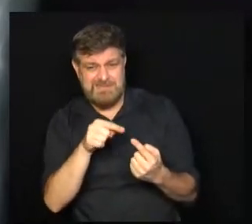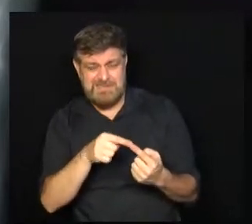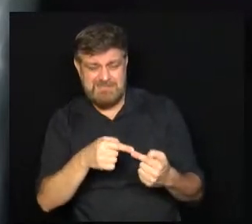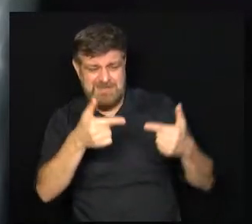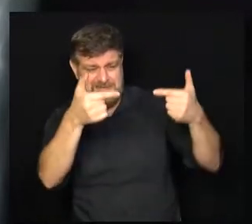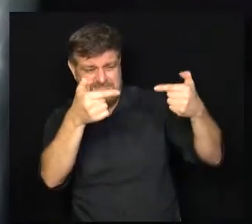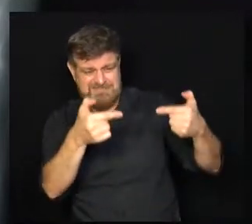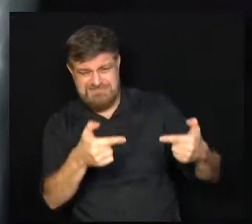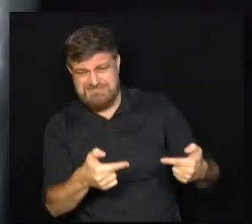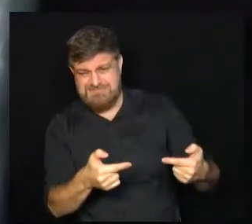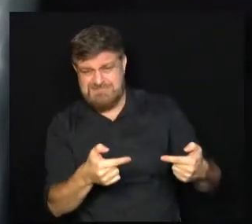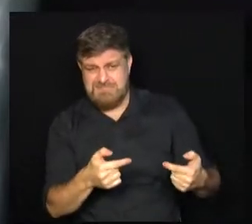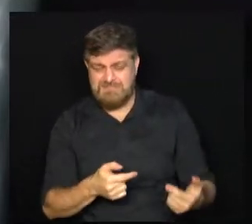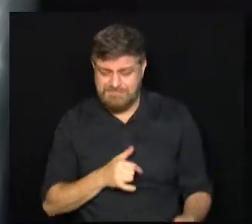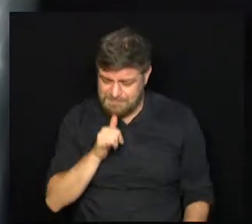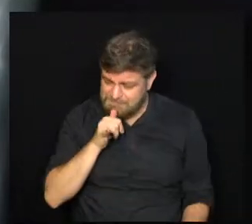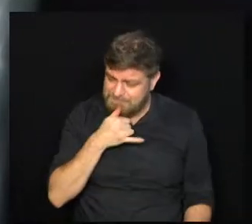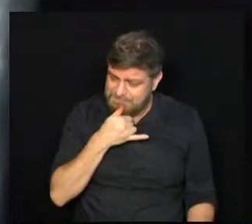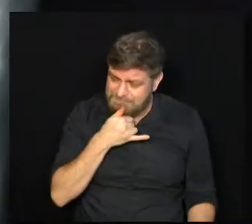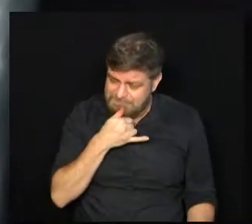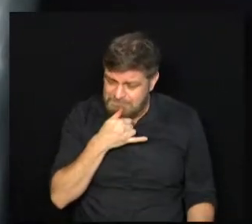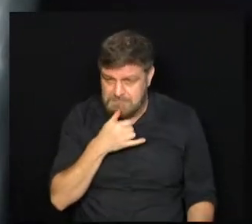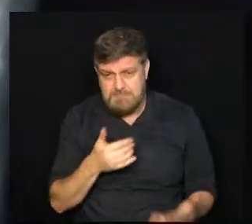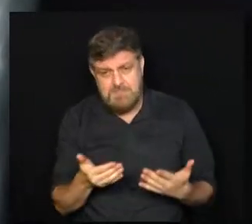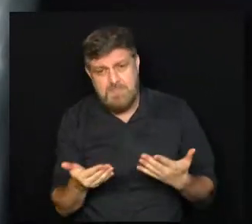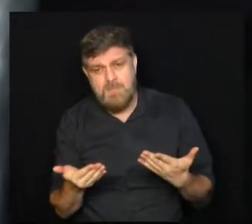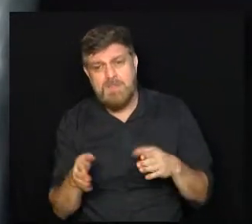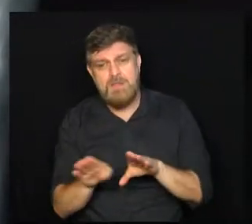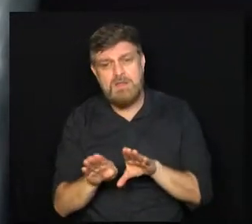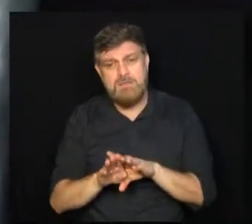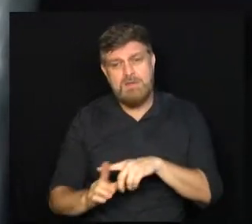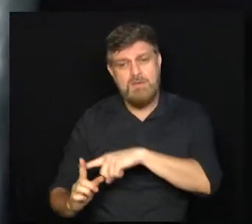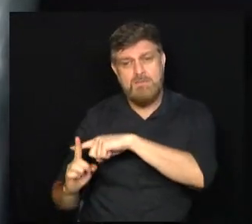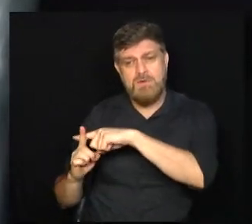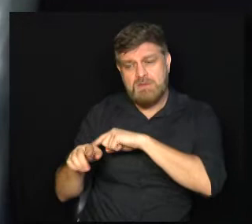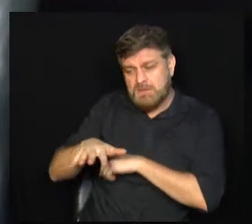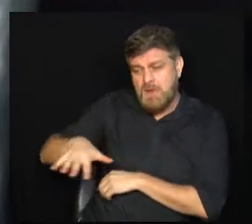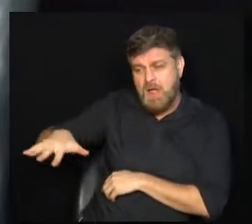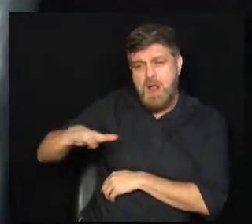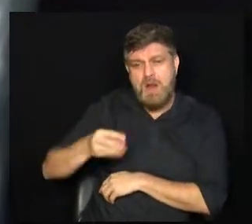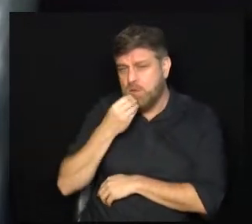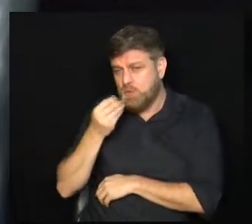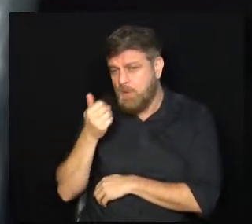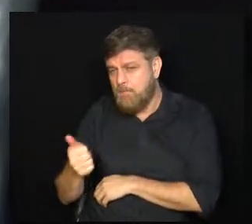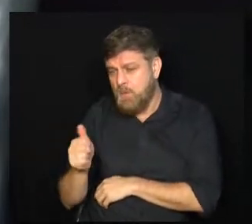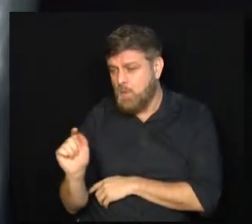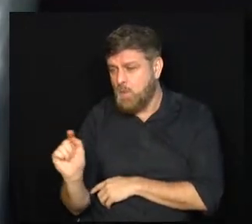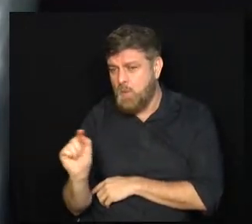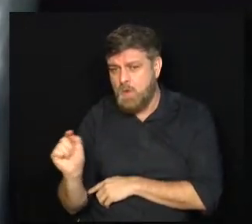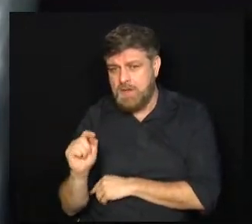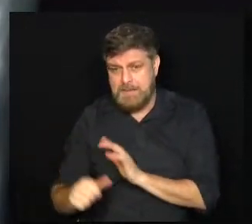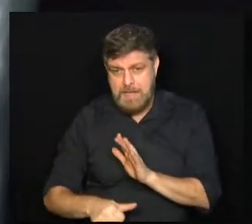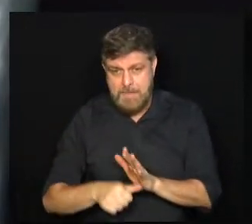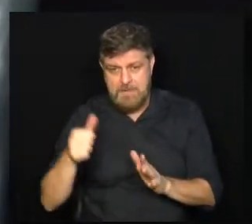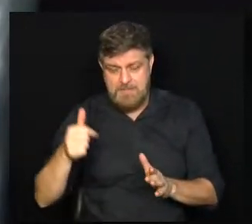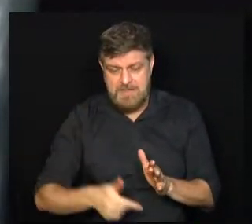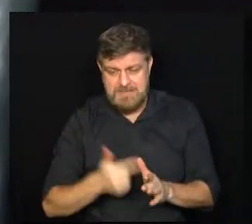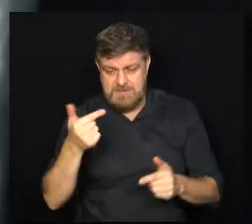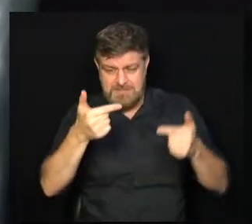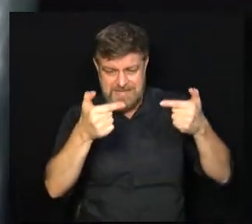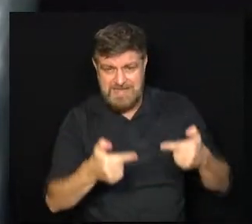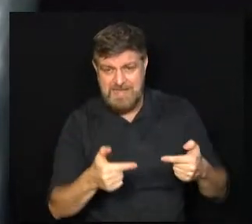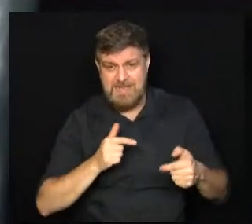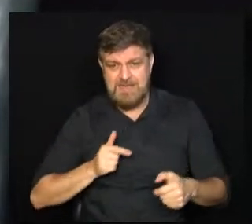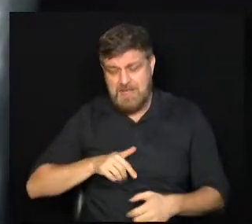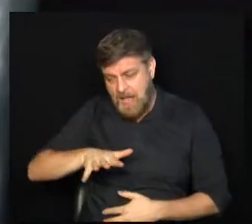o que é muito triste, mas é o lado positivo de todas as guerras, tanto Primeira como Segunda Guerra Mundial, é que